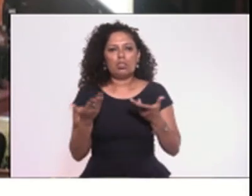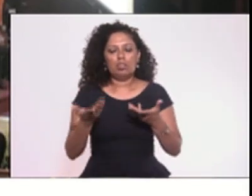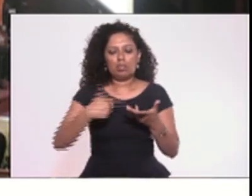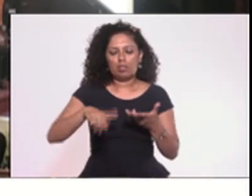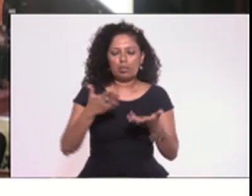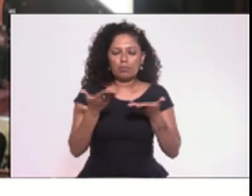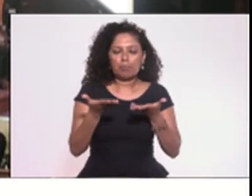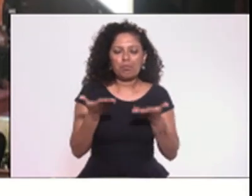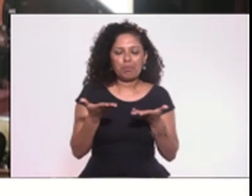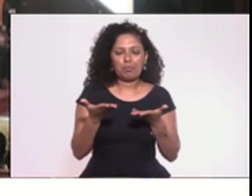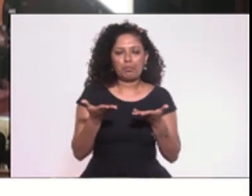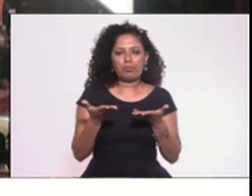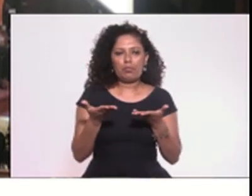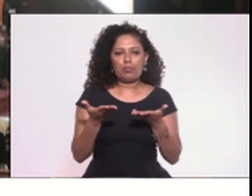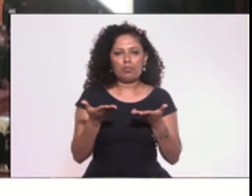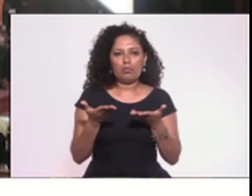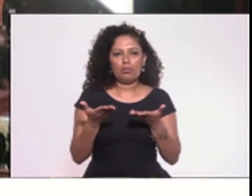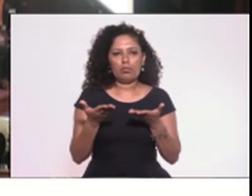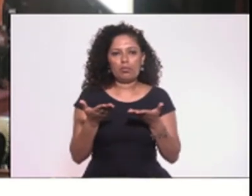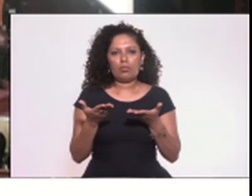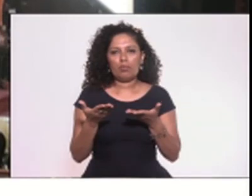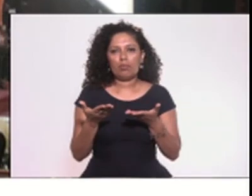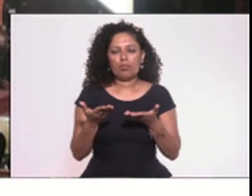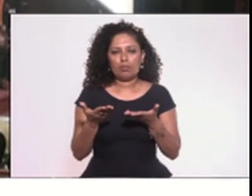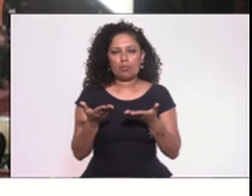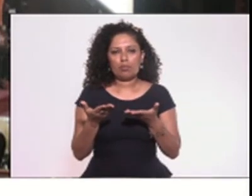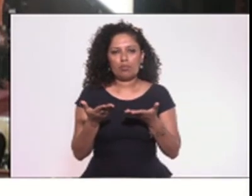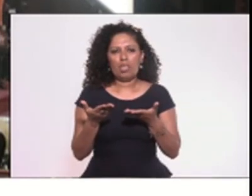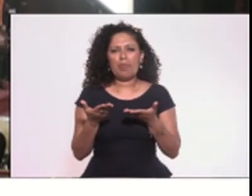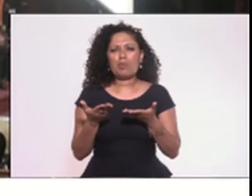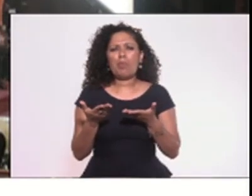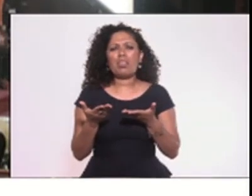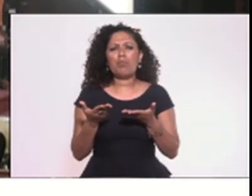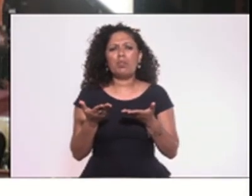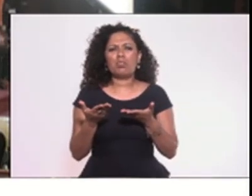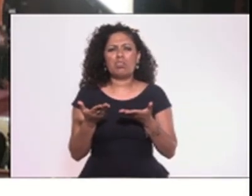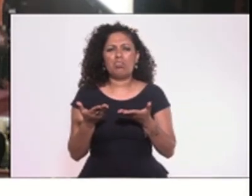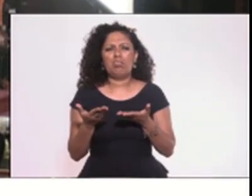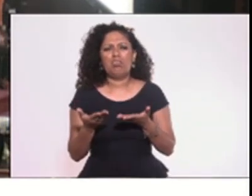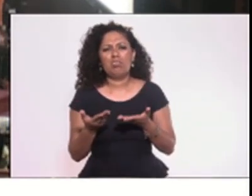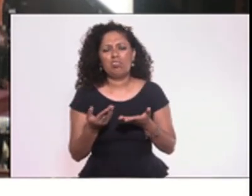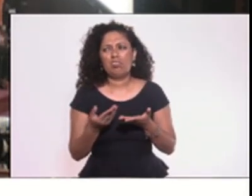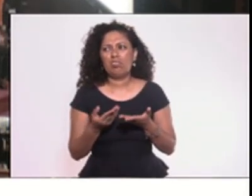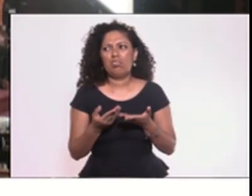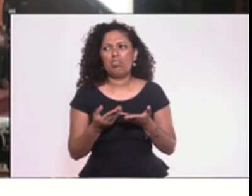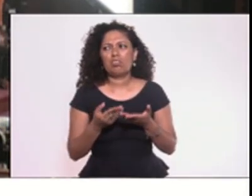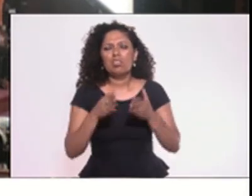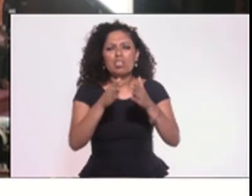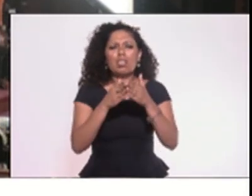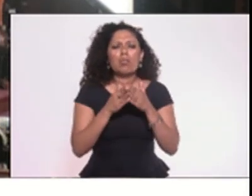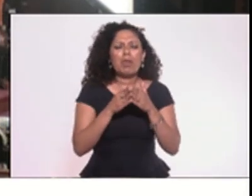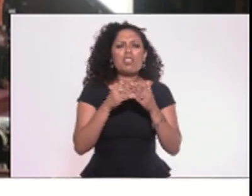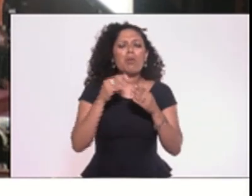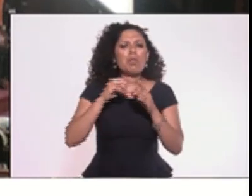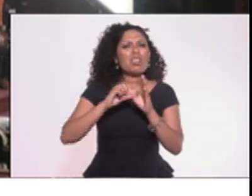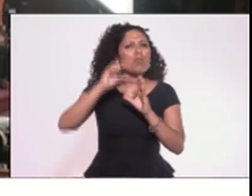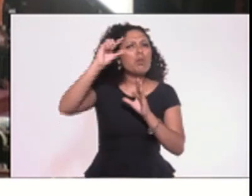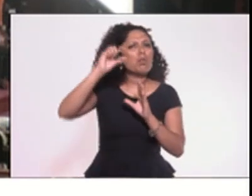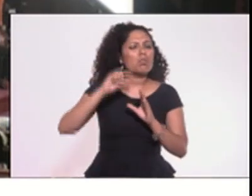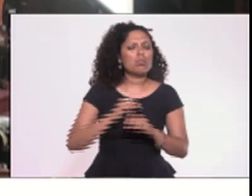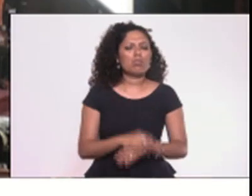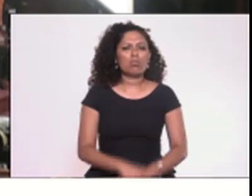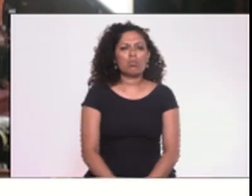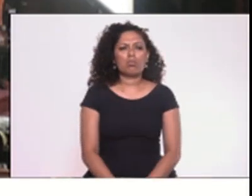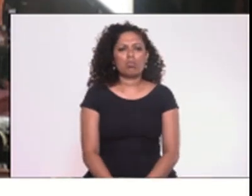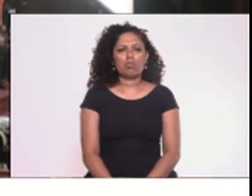a pegada, como disse a Marília, da Rio+20 e nascesse com esse DNA da sustentabilidade. Mas